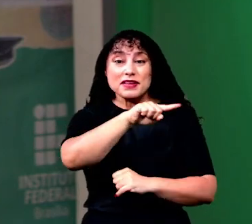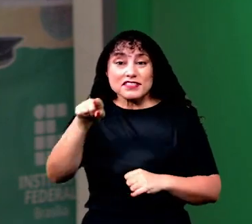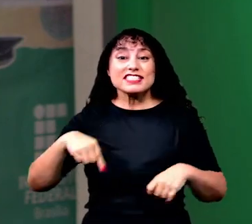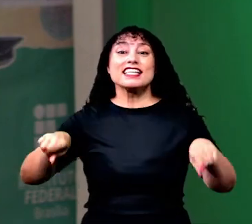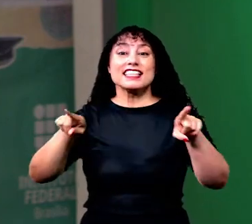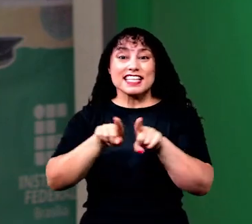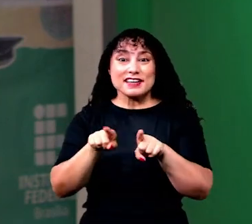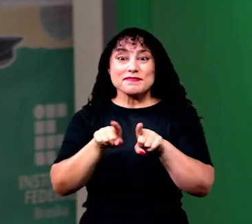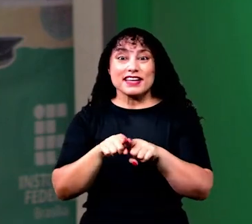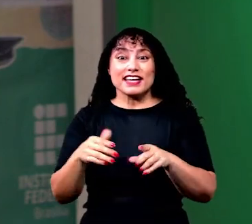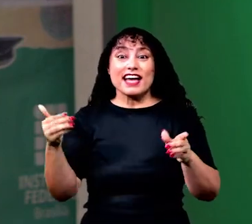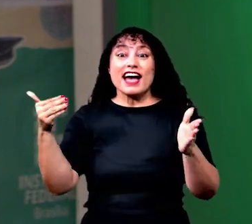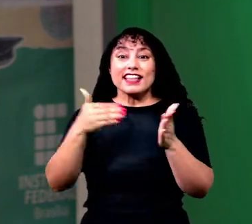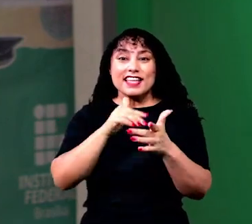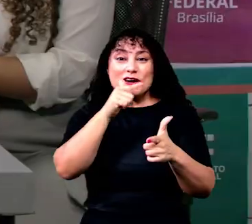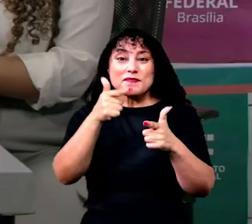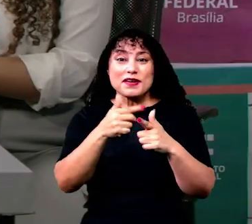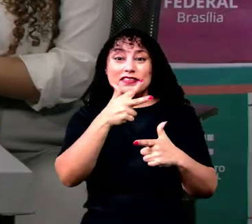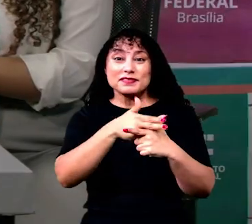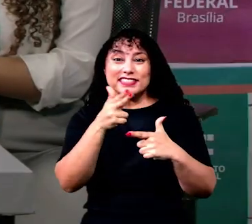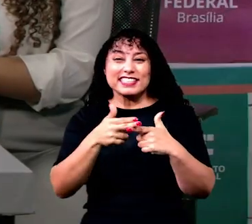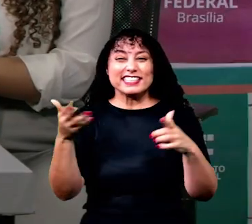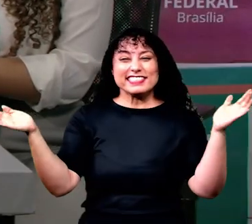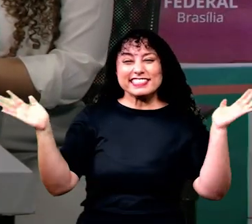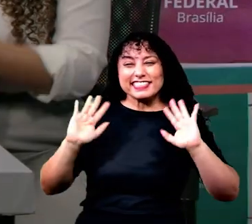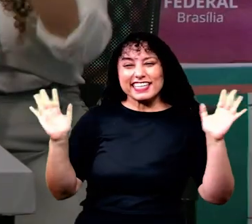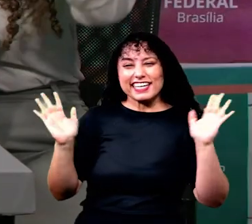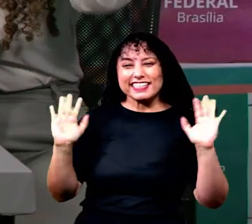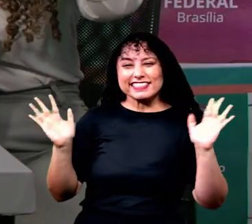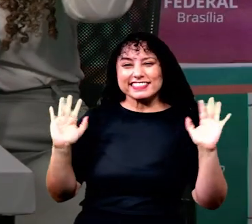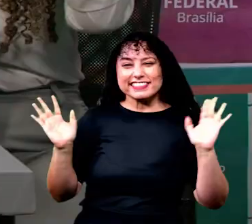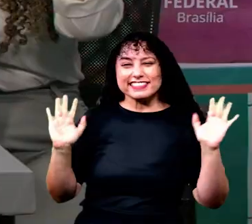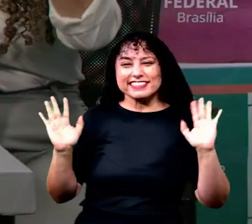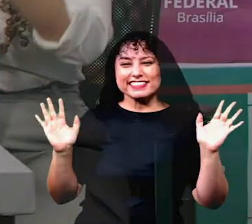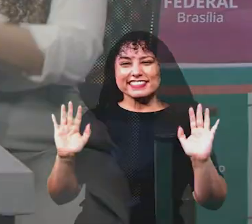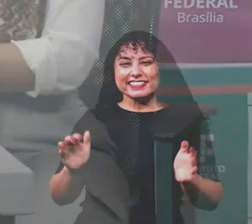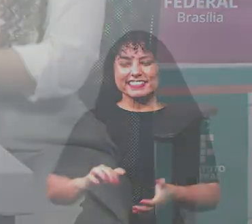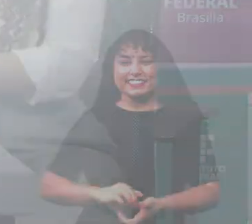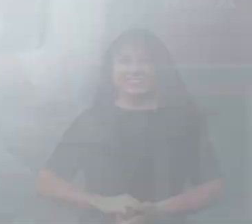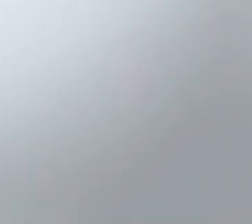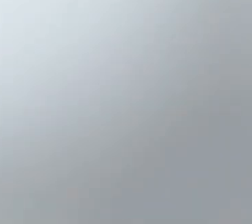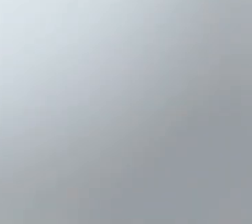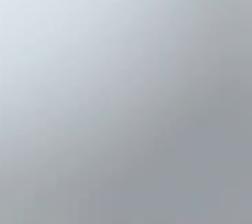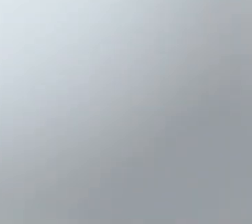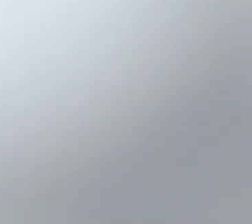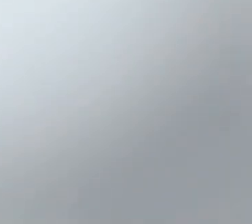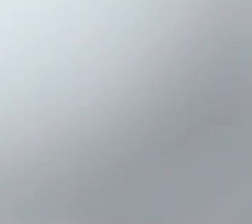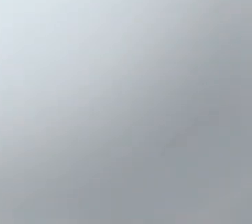IFB é para você também. Até o próximo episódio. Tchau!